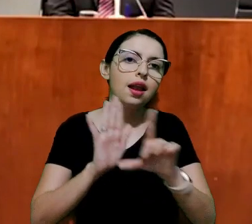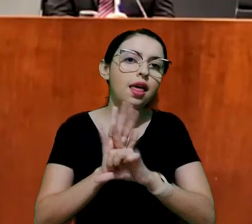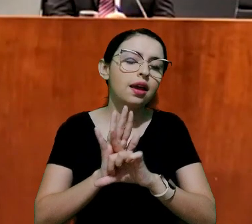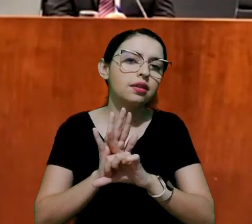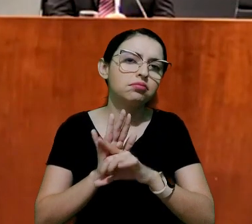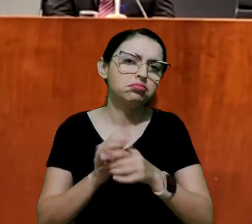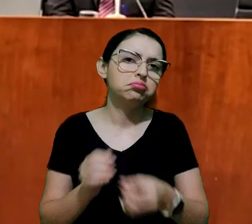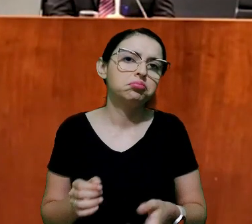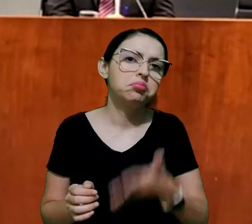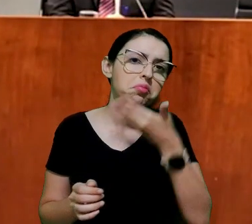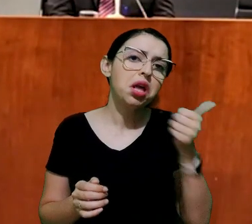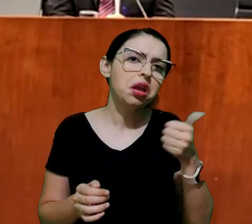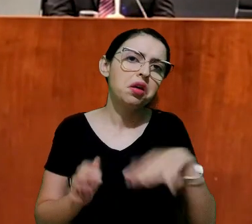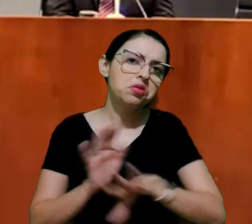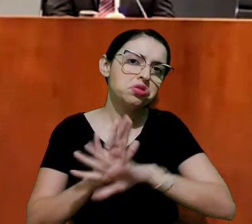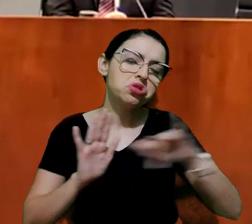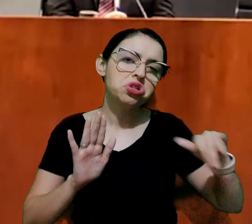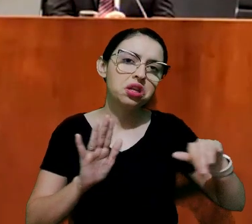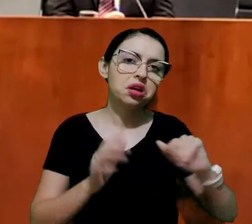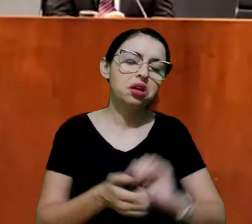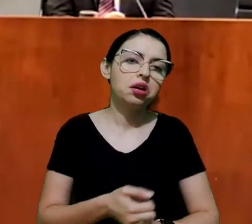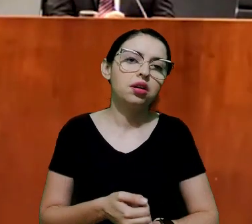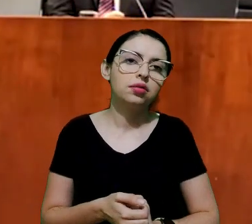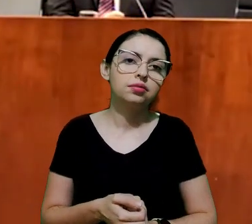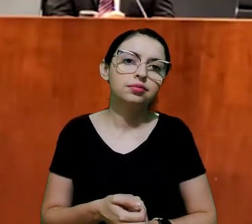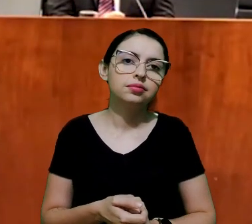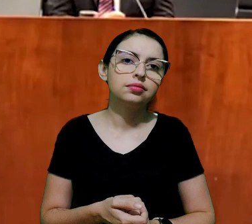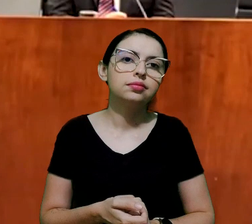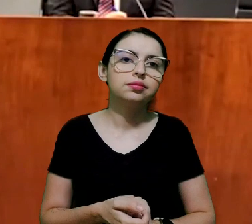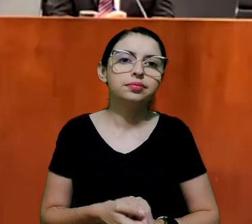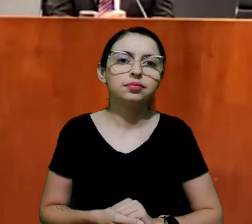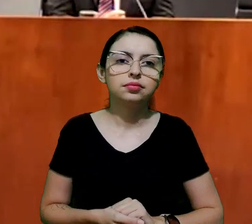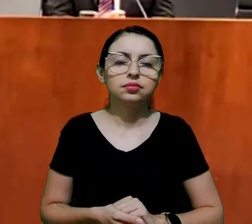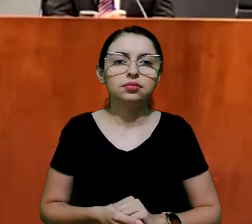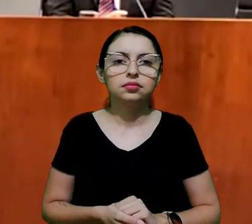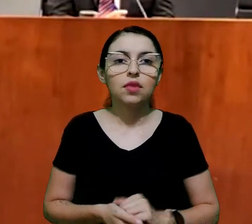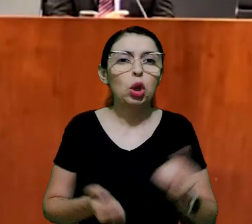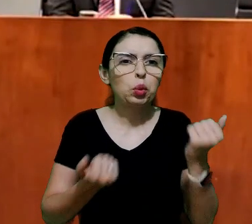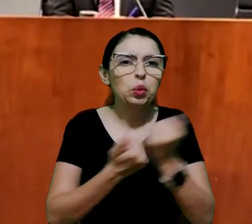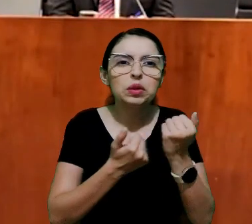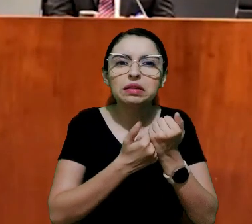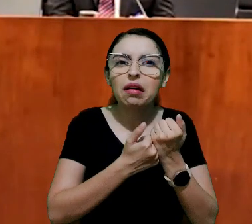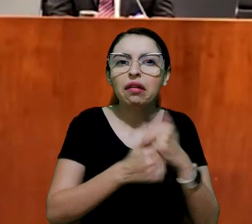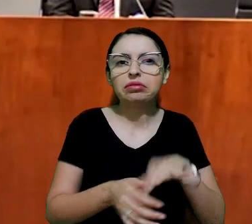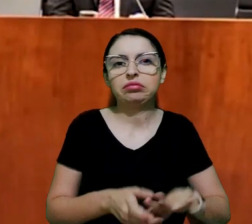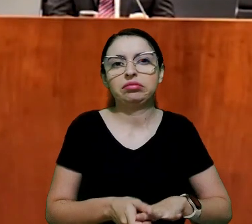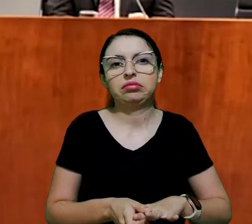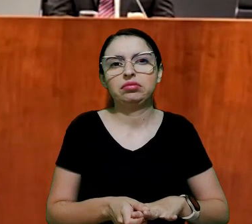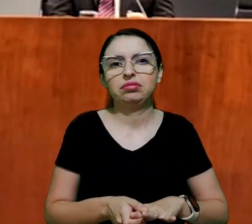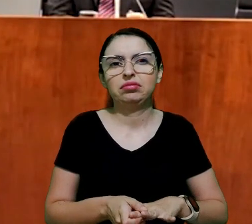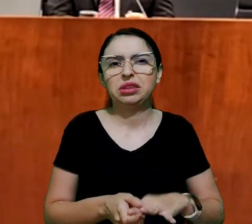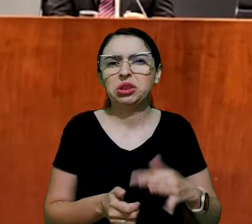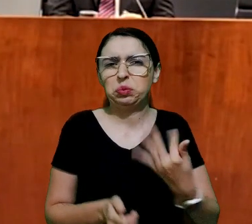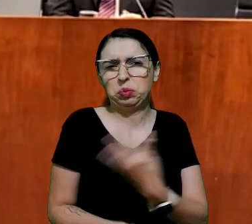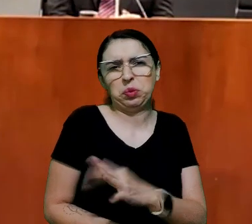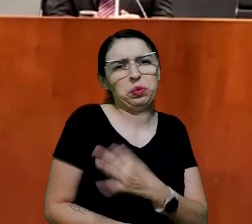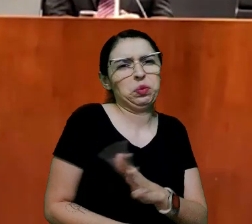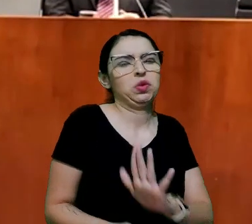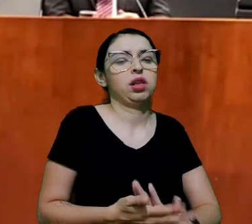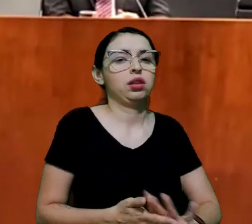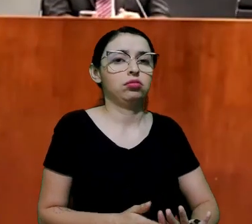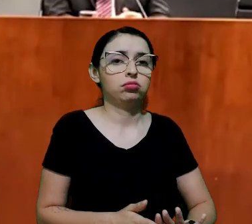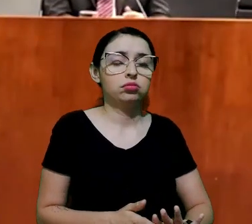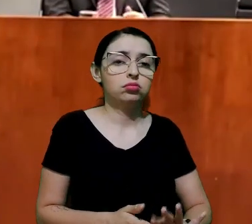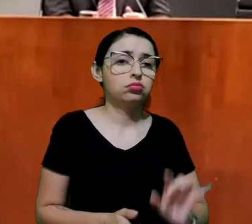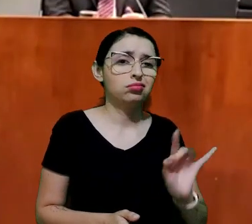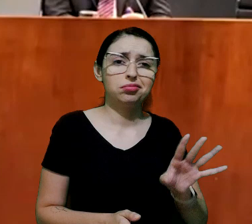tirar. Eu considero hoje a legítima o apêndice do nosso corpo. Só serve para inflamar. Não tem nenhuma